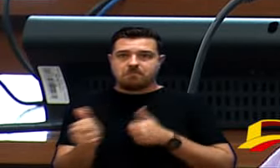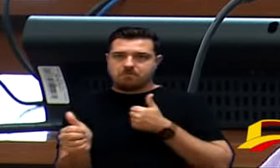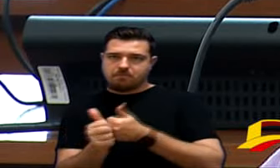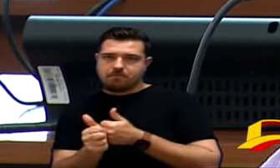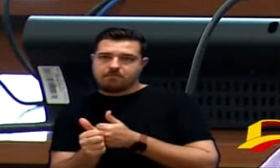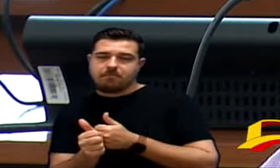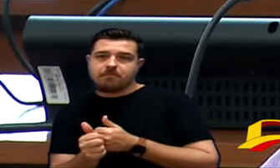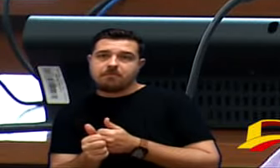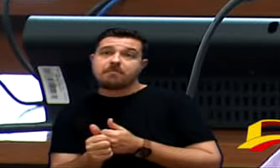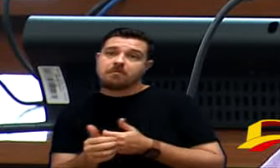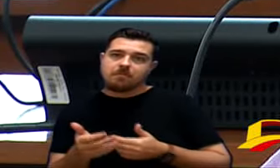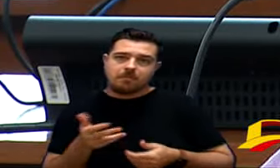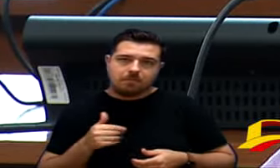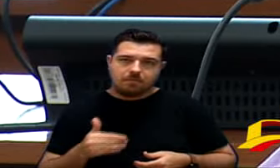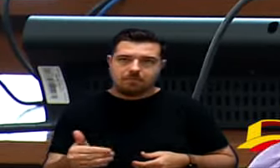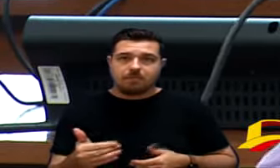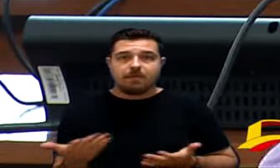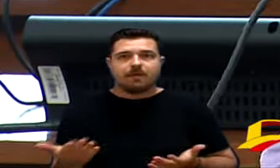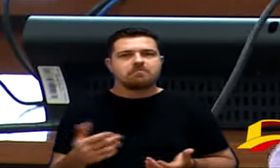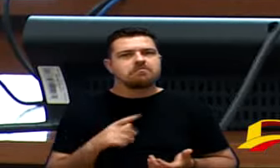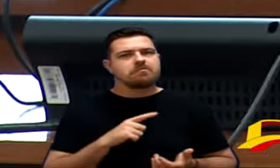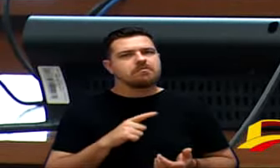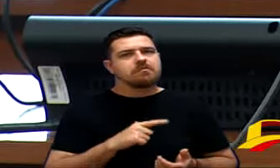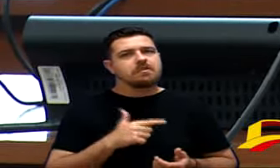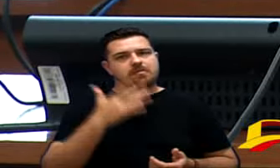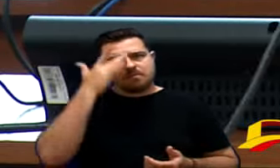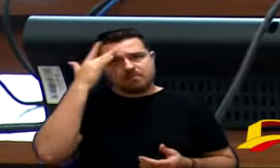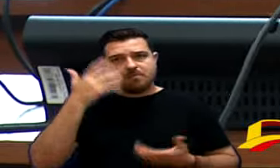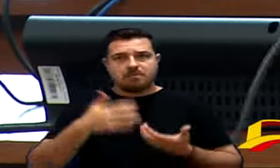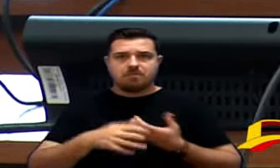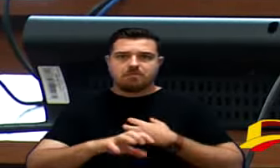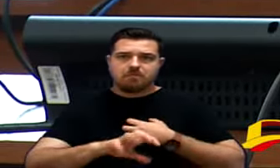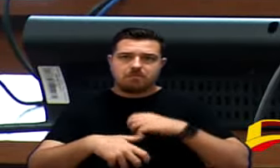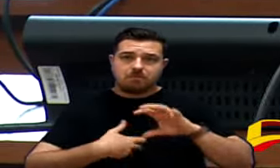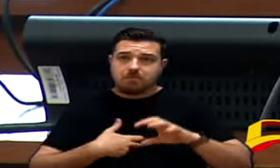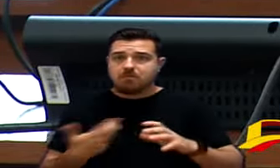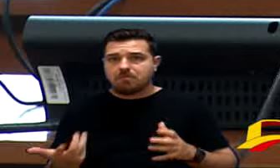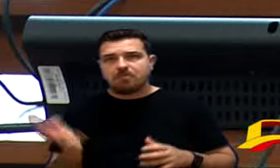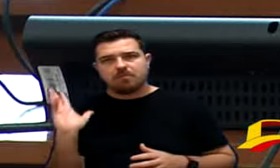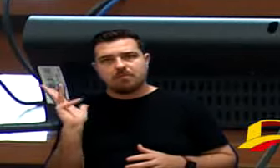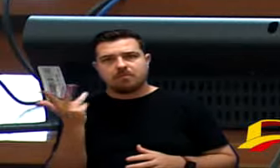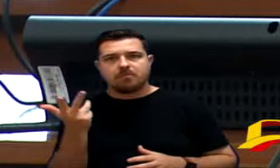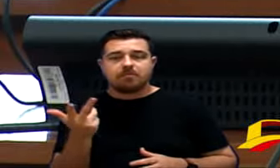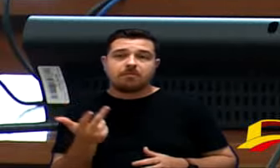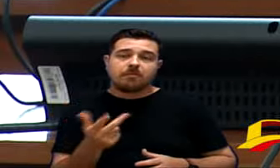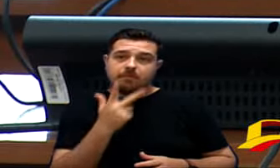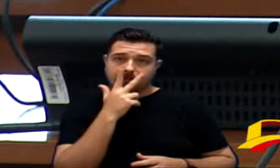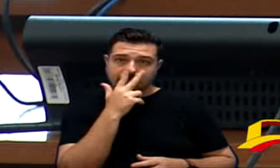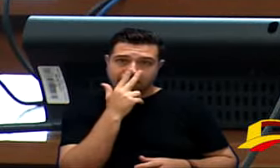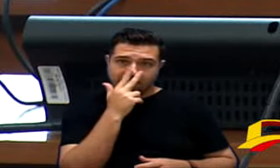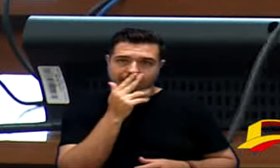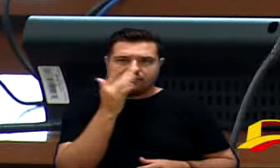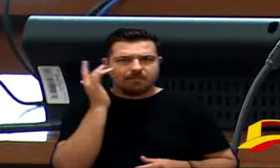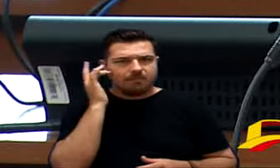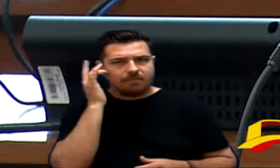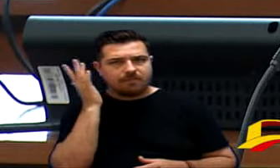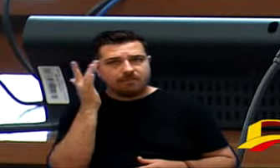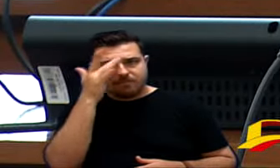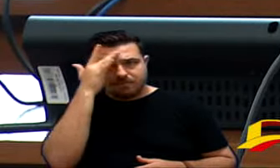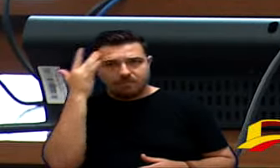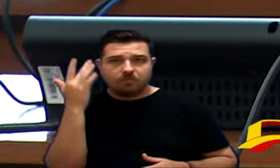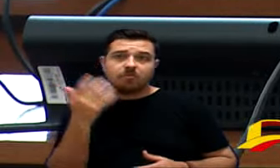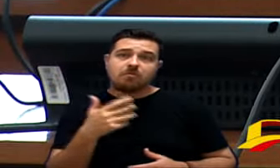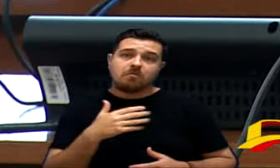gente até para que tenha essa empatia porque tem pessoas que T mais empatia tem mais disposição até para atender esse tipo de ocorrência do que outros